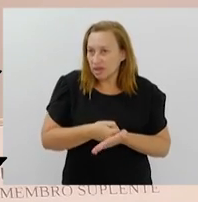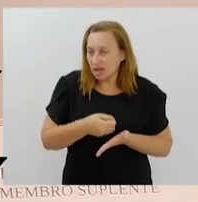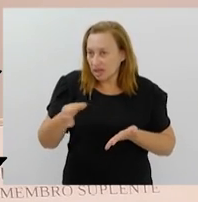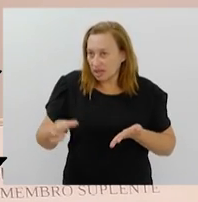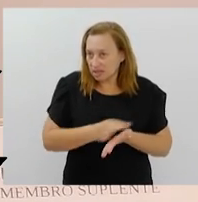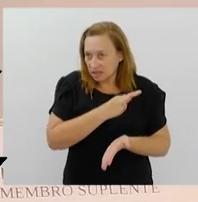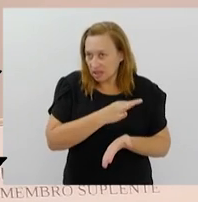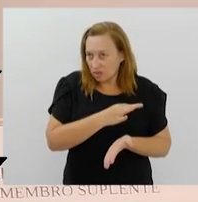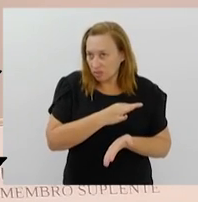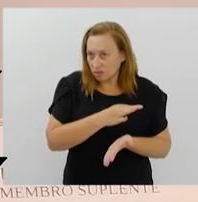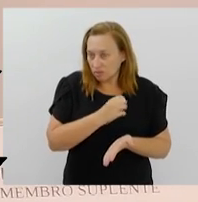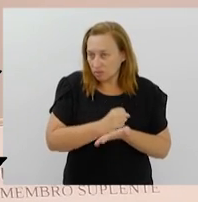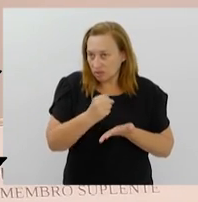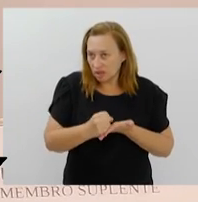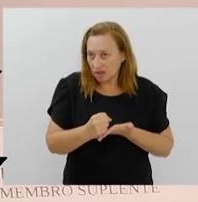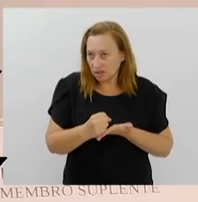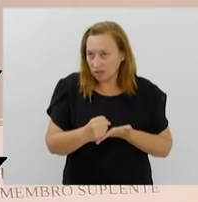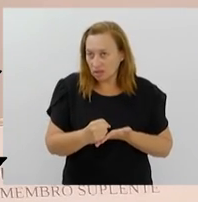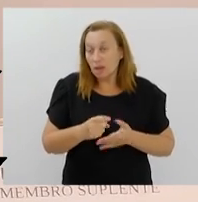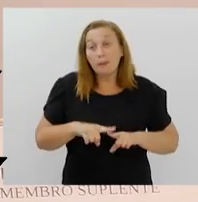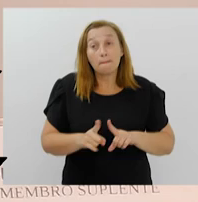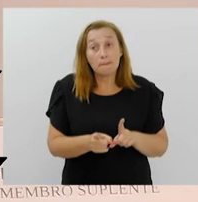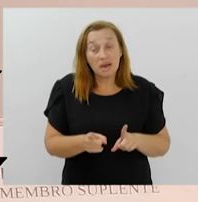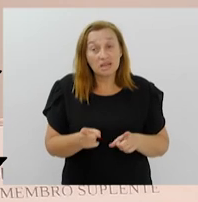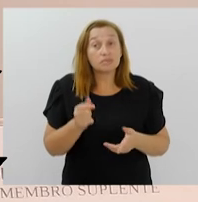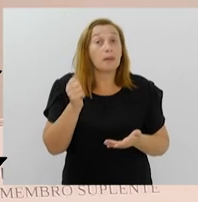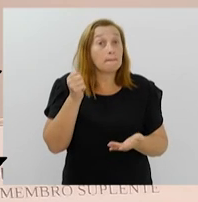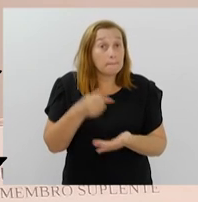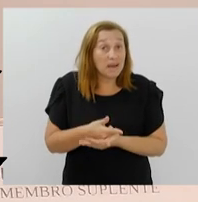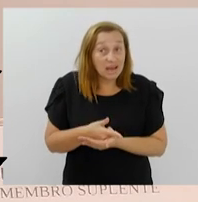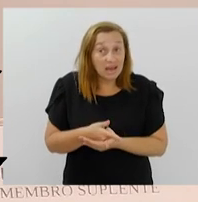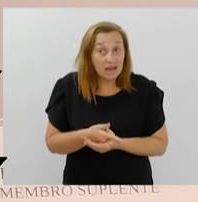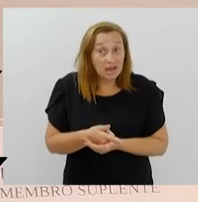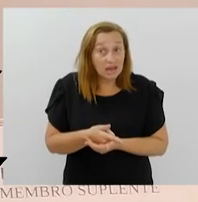parte diretamente mas para